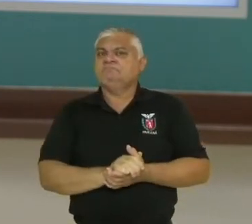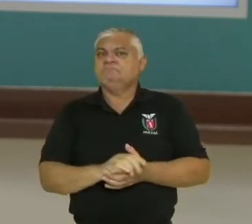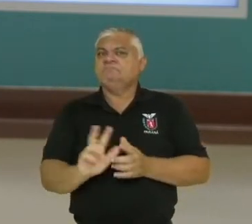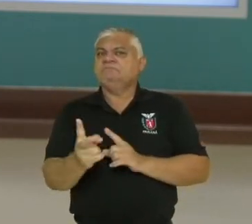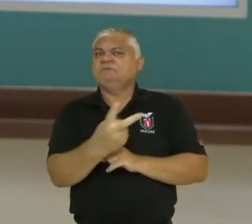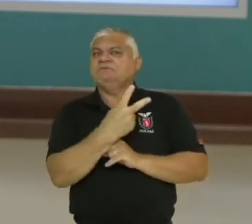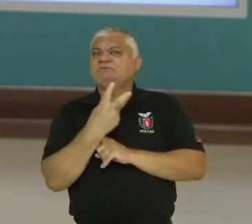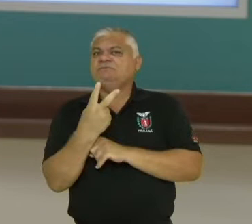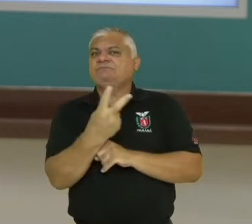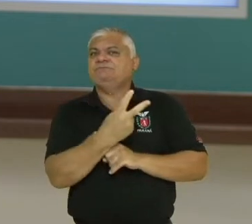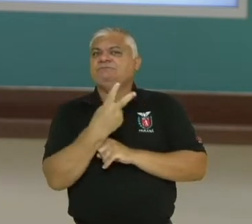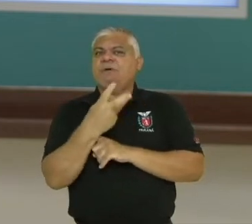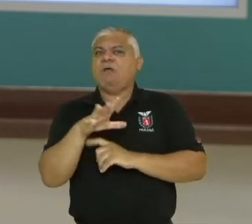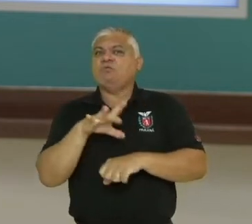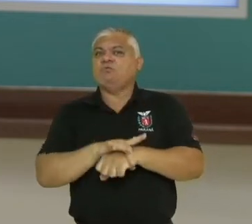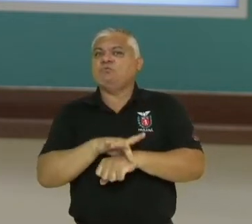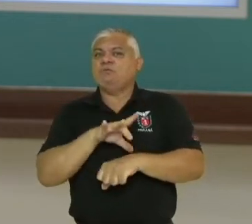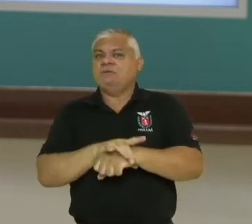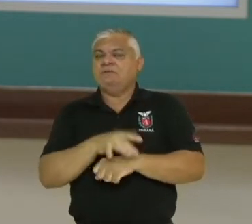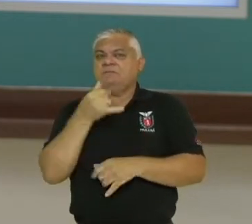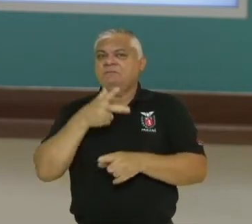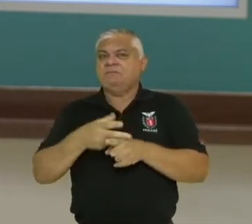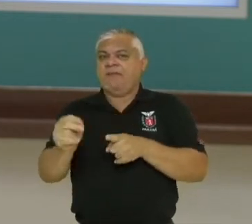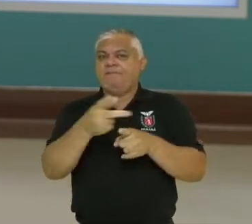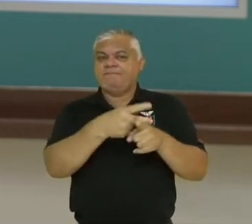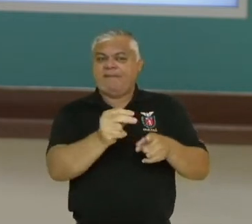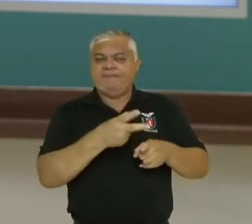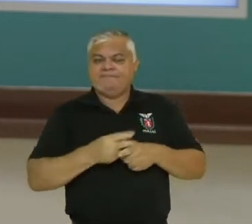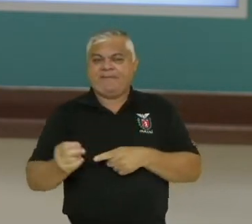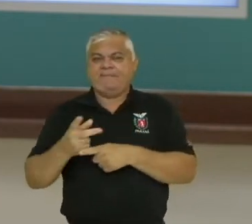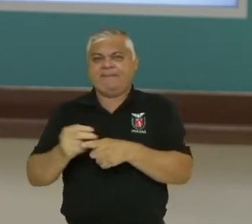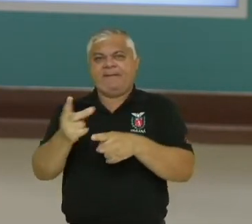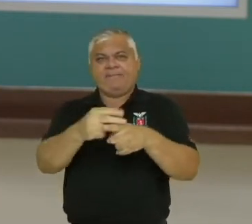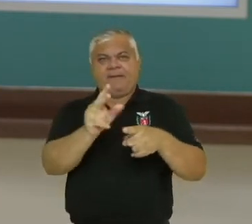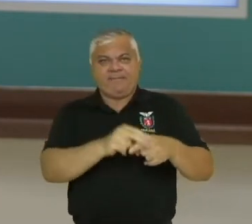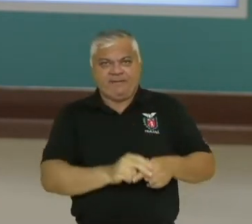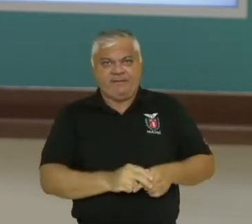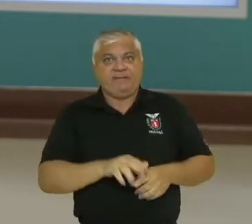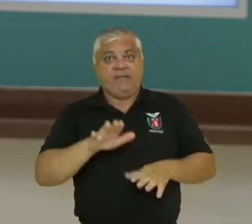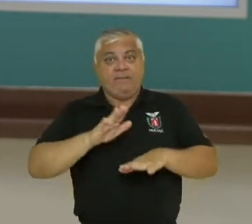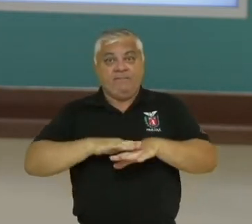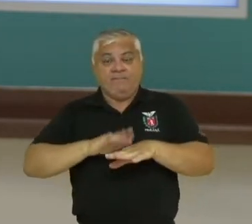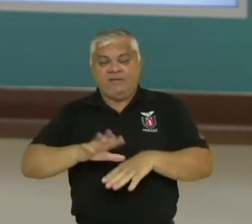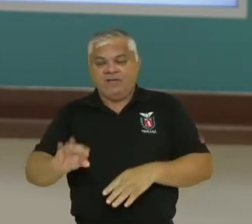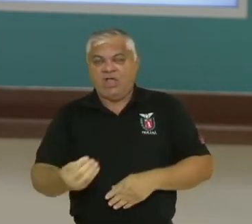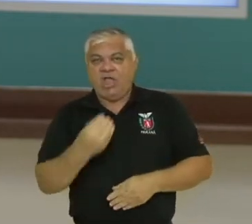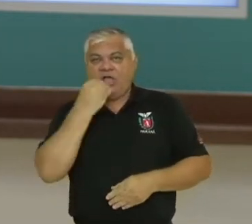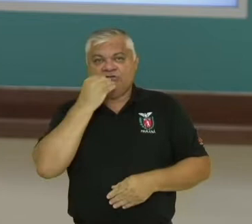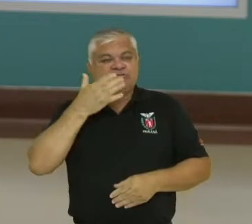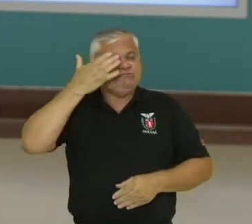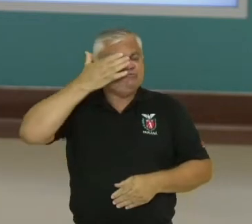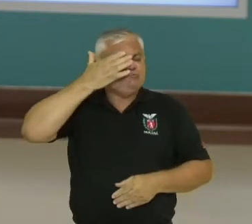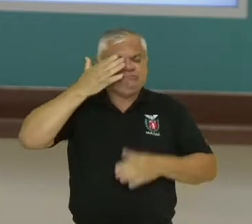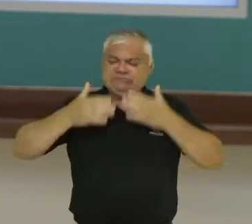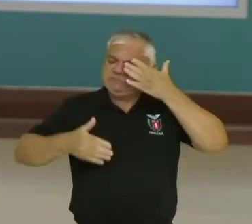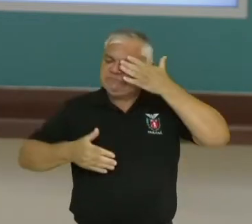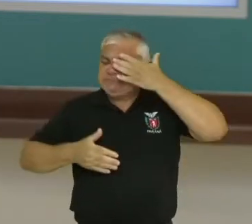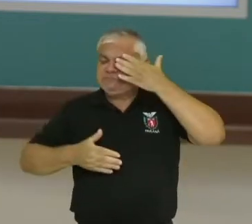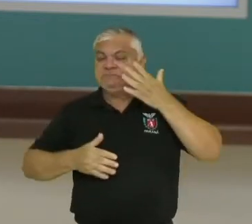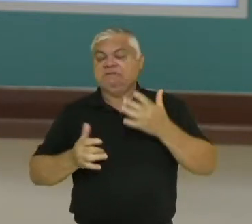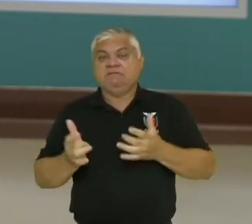o quê? Doenças. Que você não leve a mão à boca, aos olhos e se